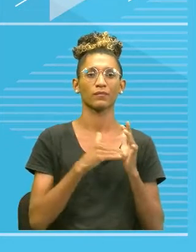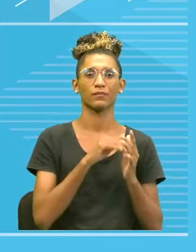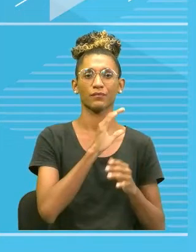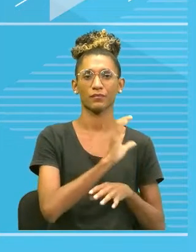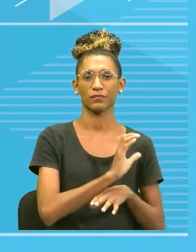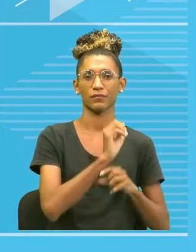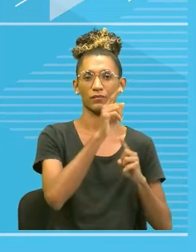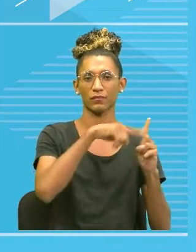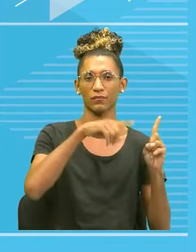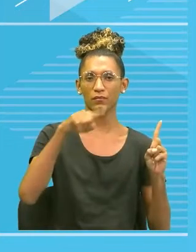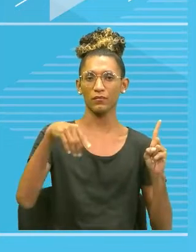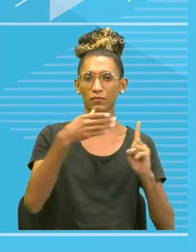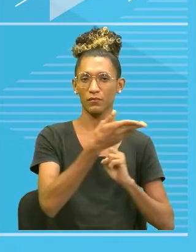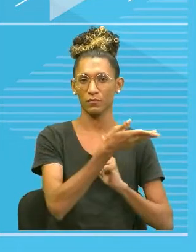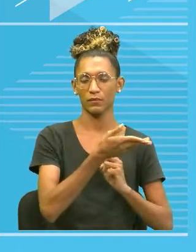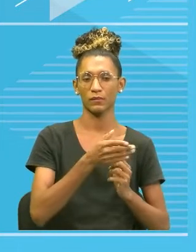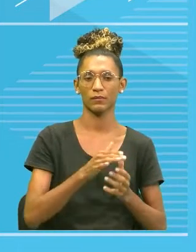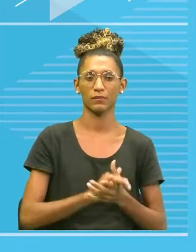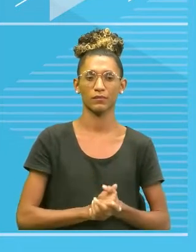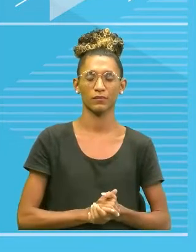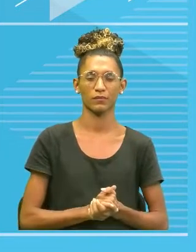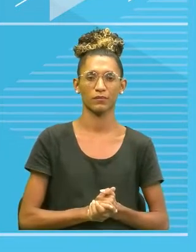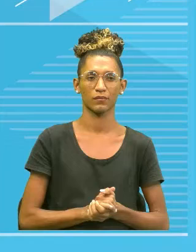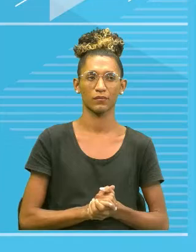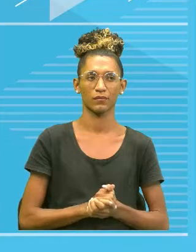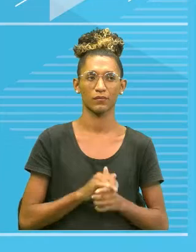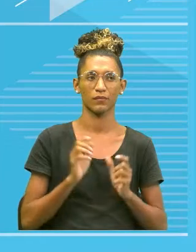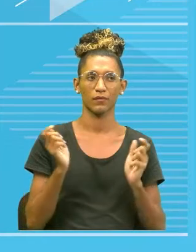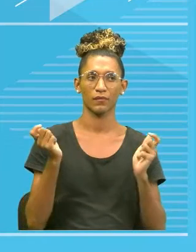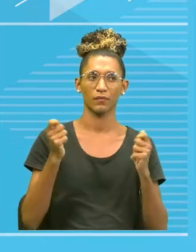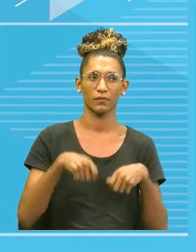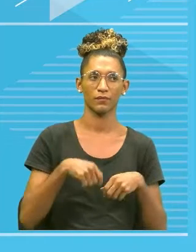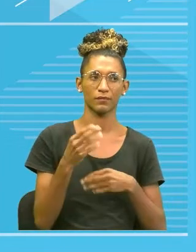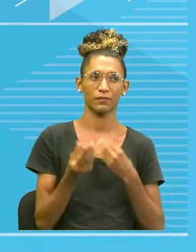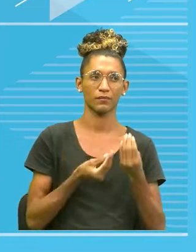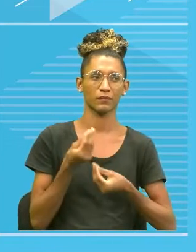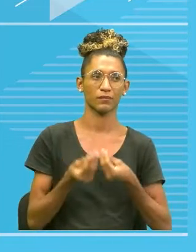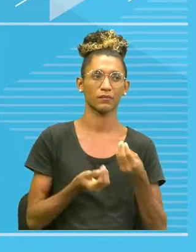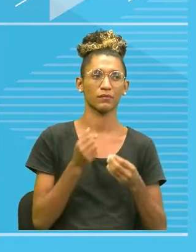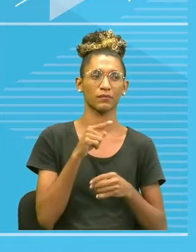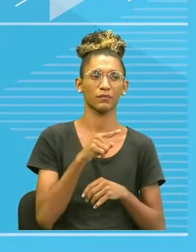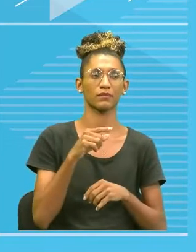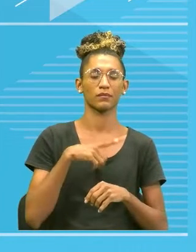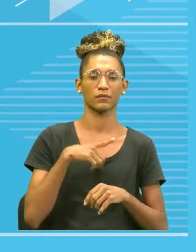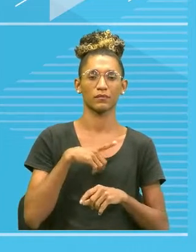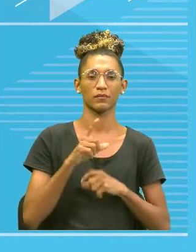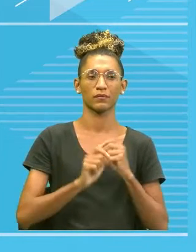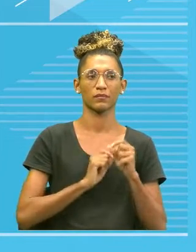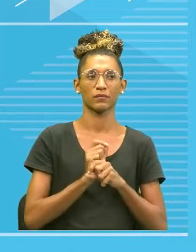nosso gráfico, para que isso seja possível, ele está tendo